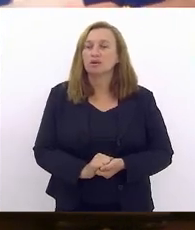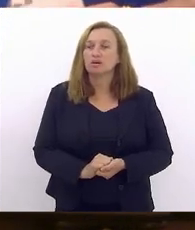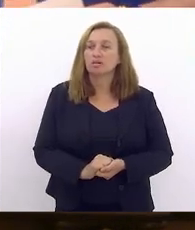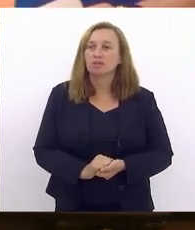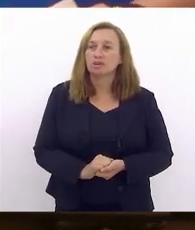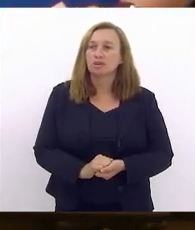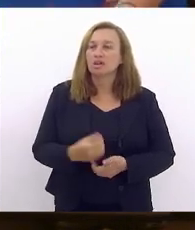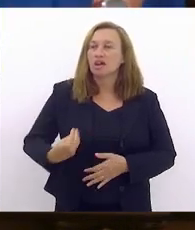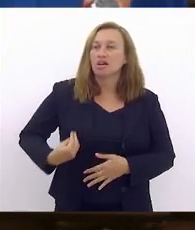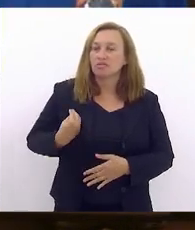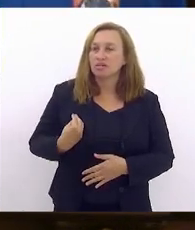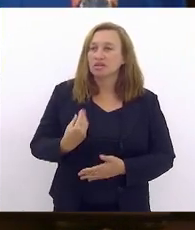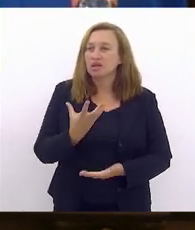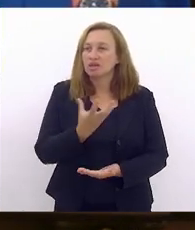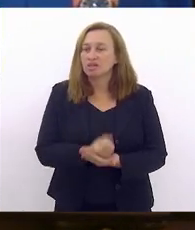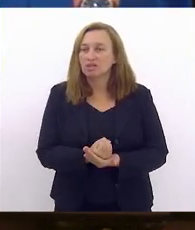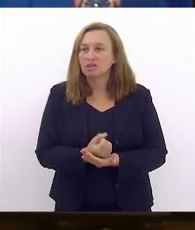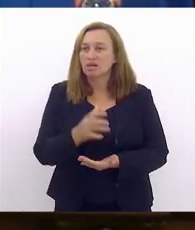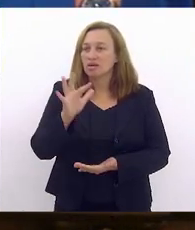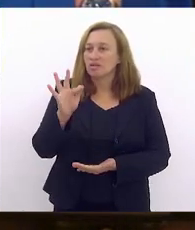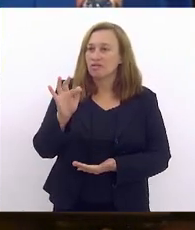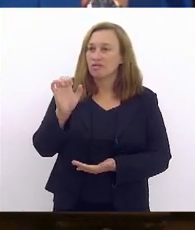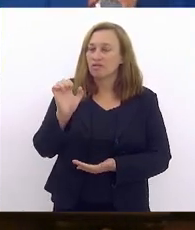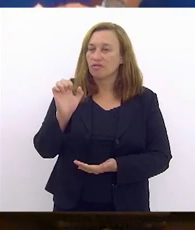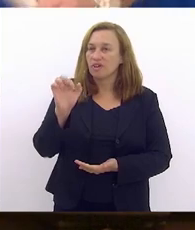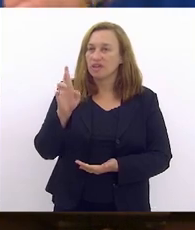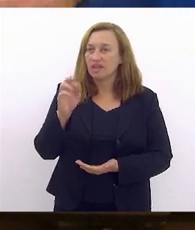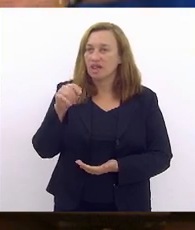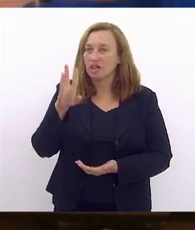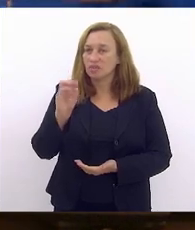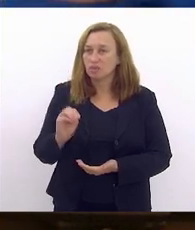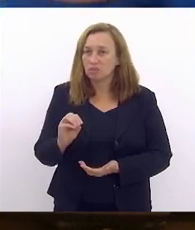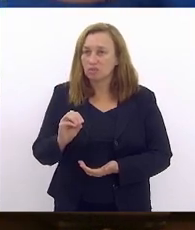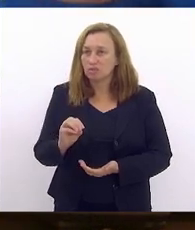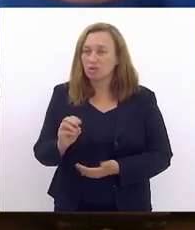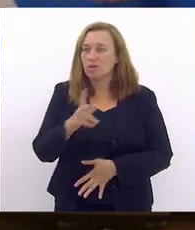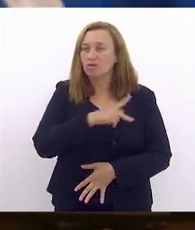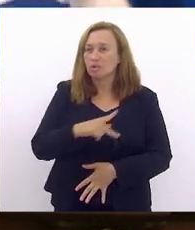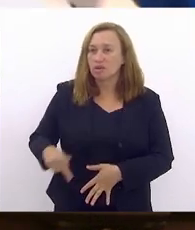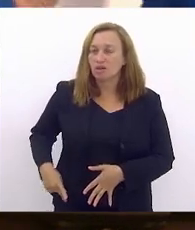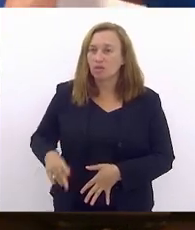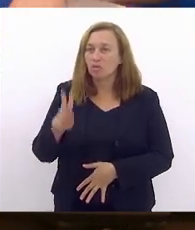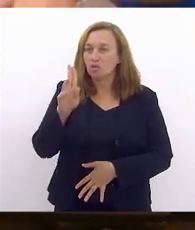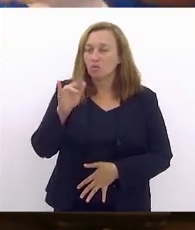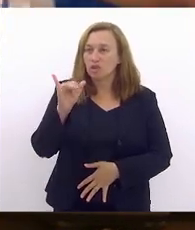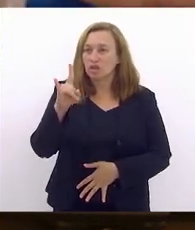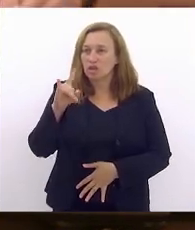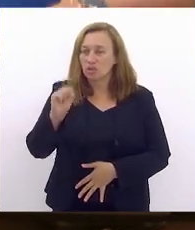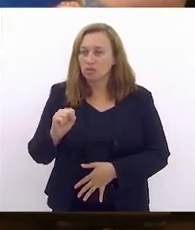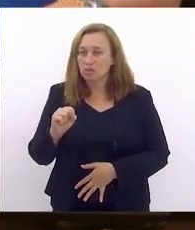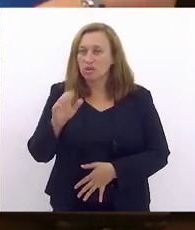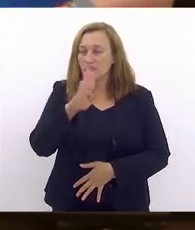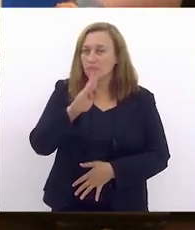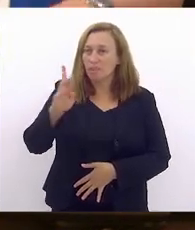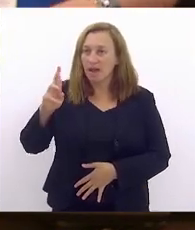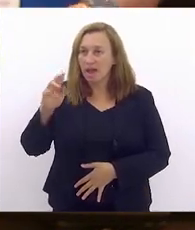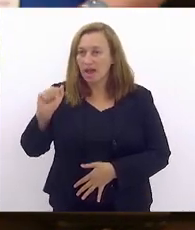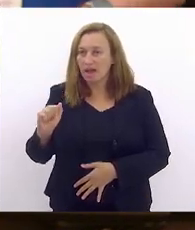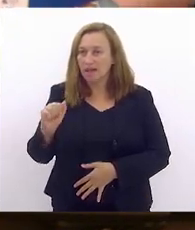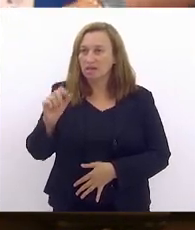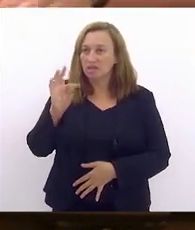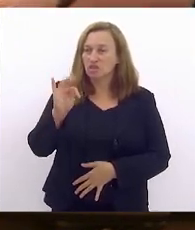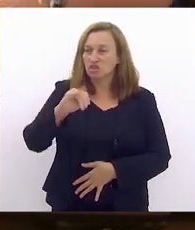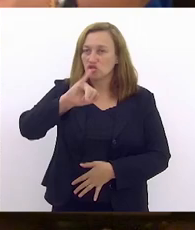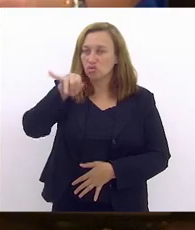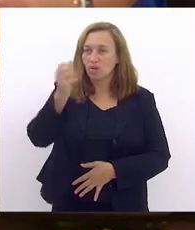a presença de Fernando Ferreira Cirne, presidente da Unidos da Barra da Tijuca. Vamos